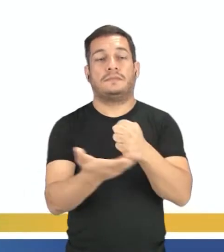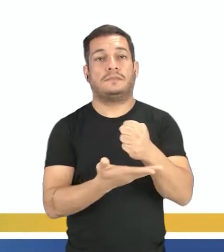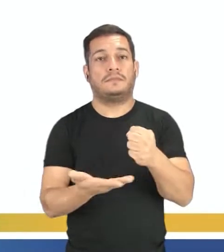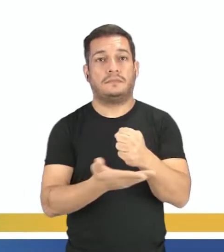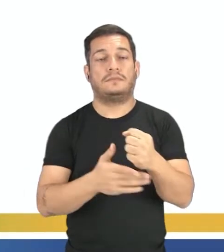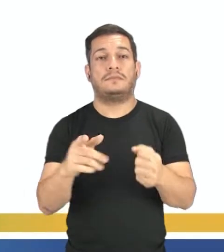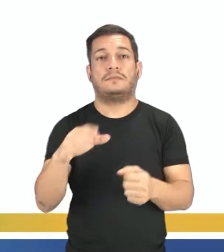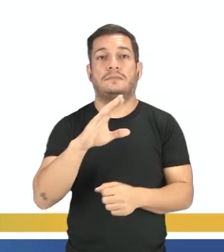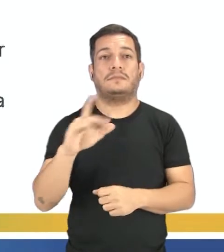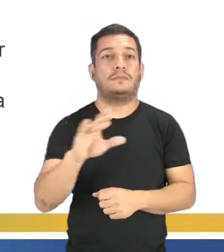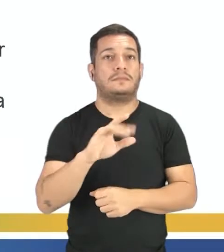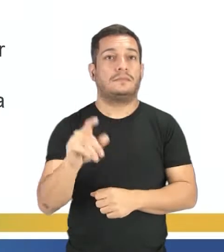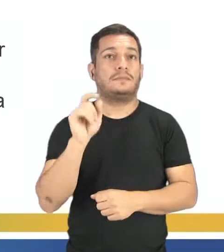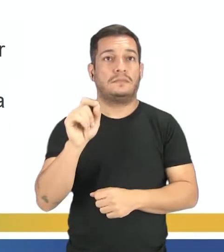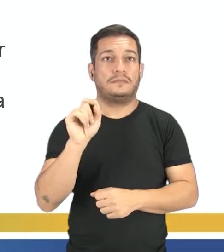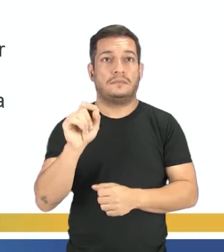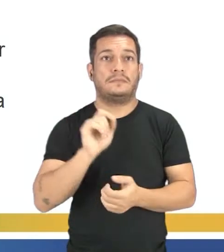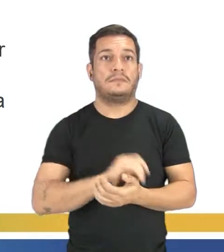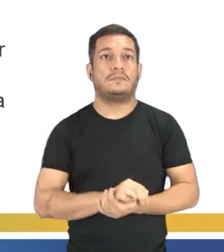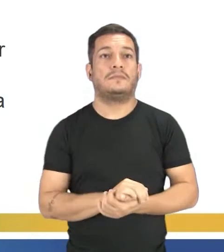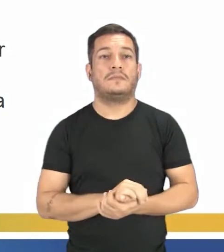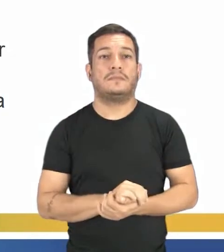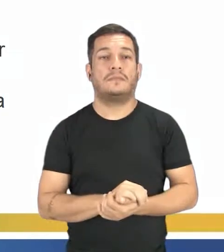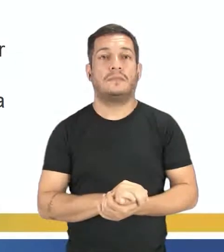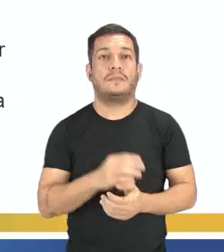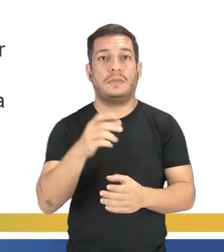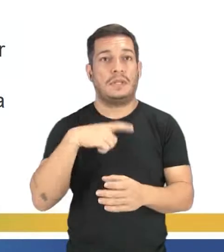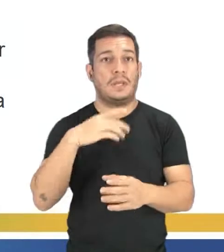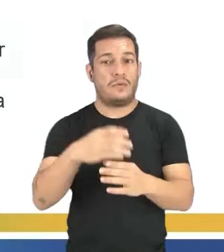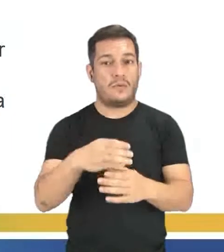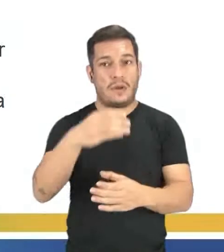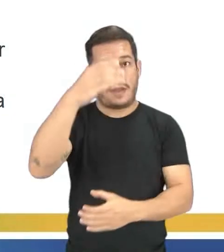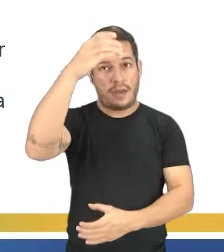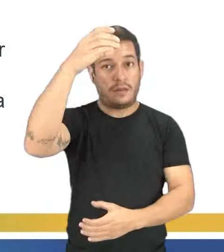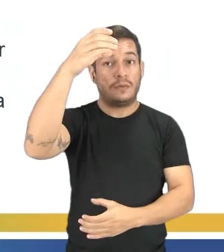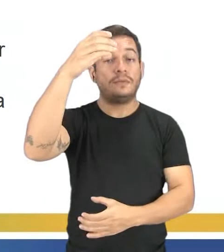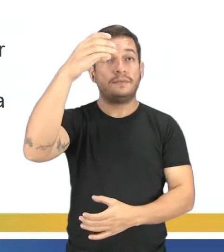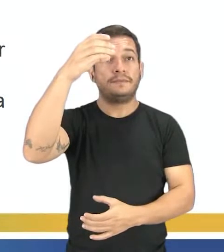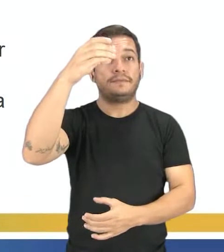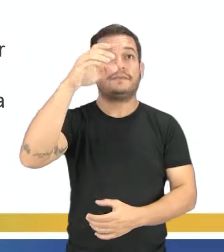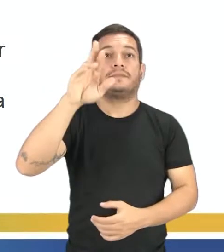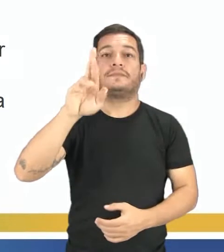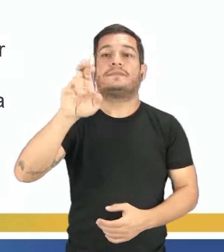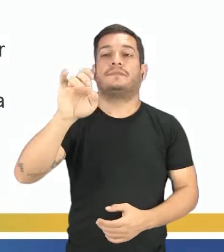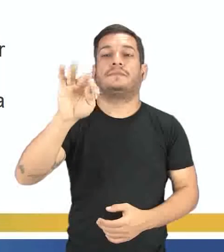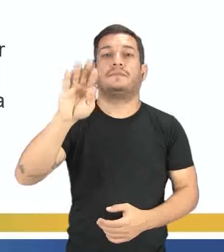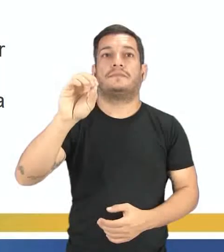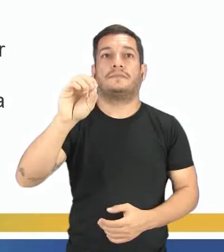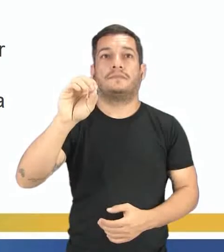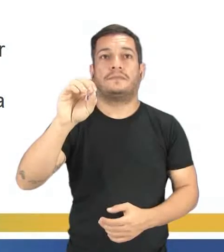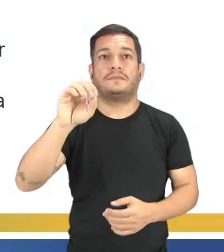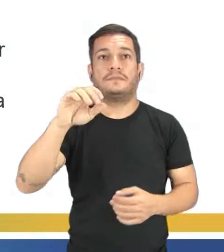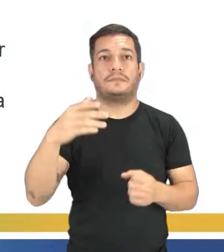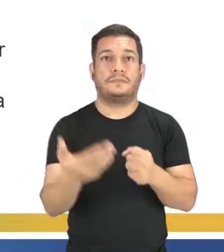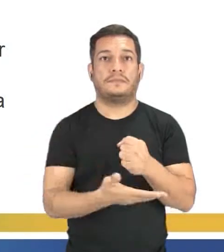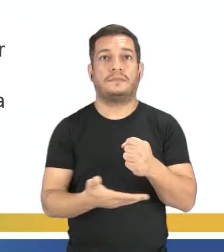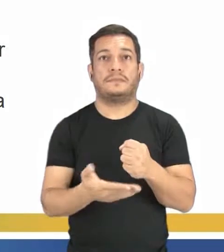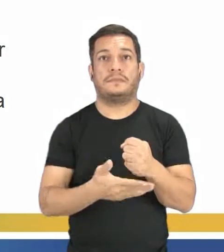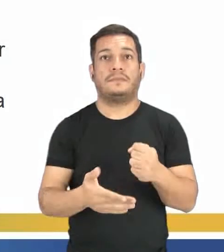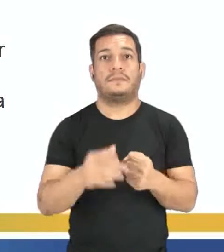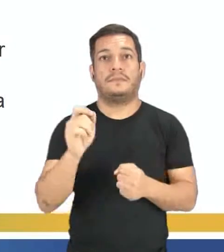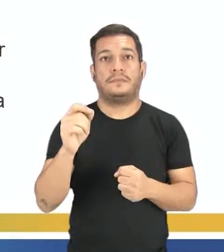são classificados em cone reto. No cone reto, o eixo é